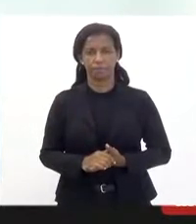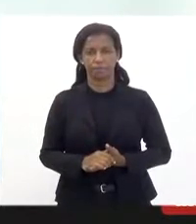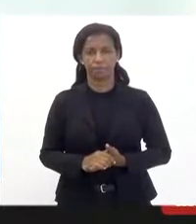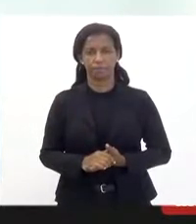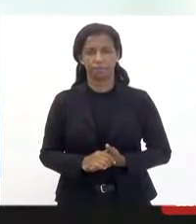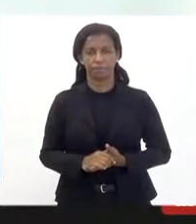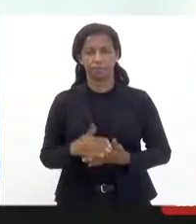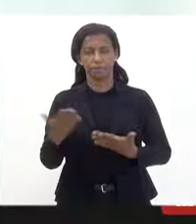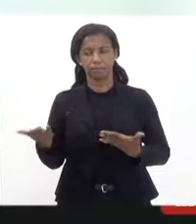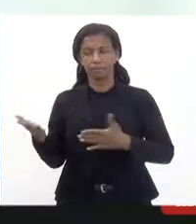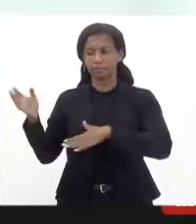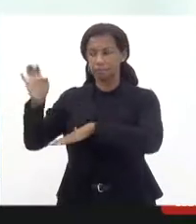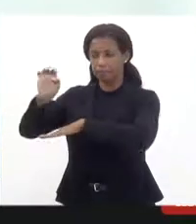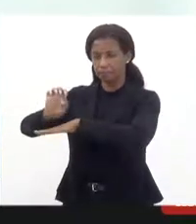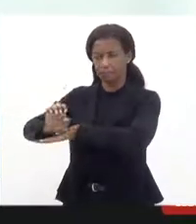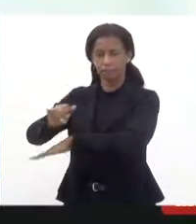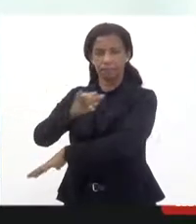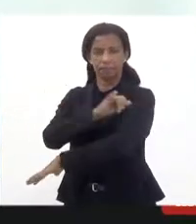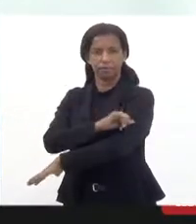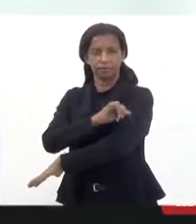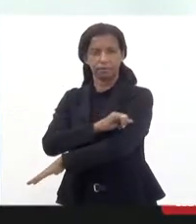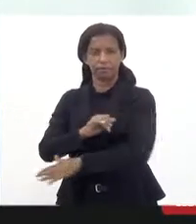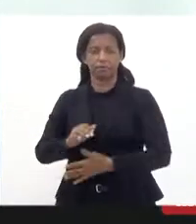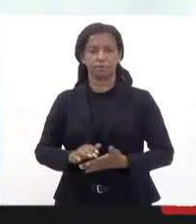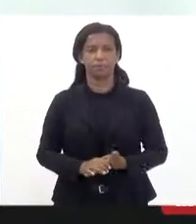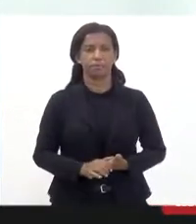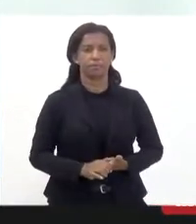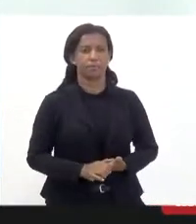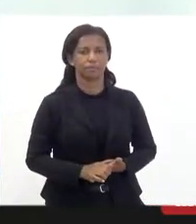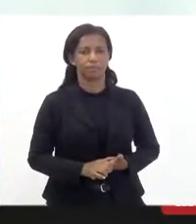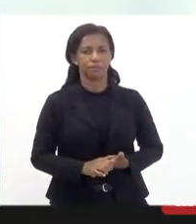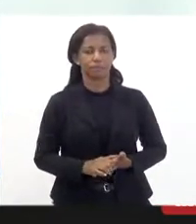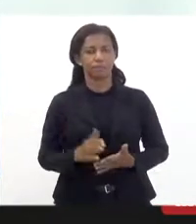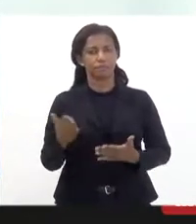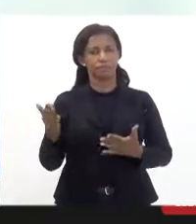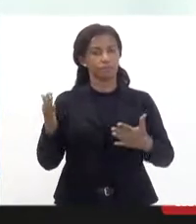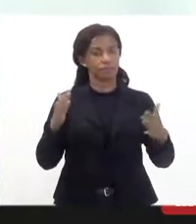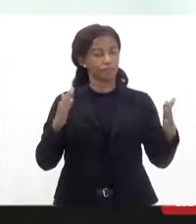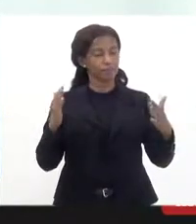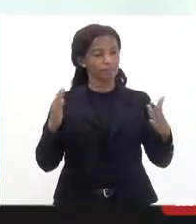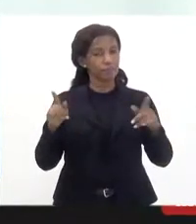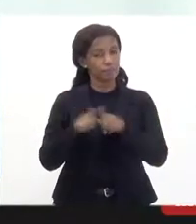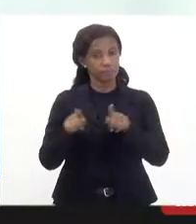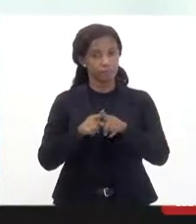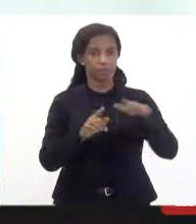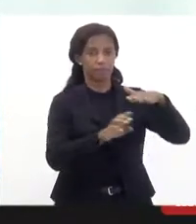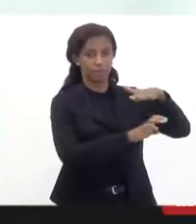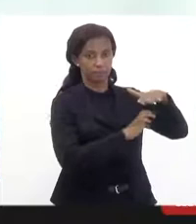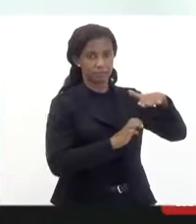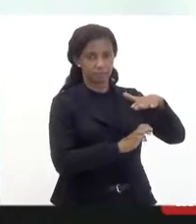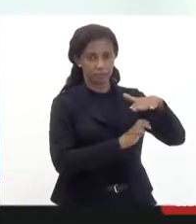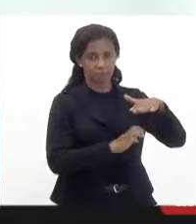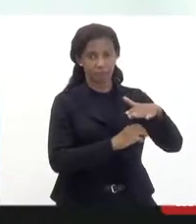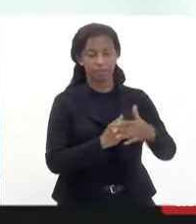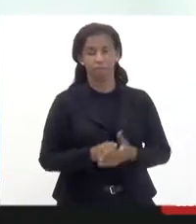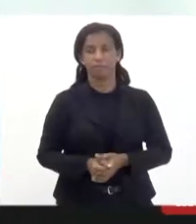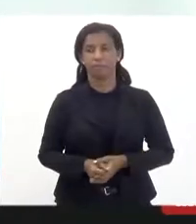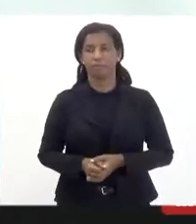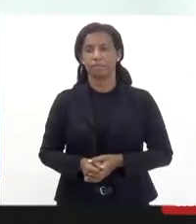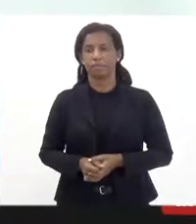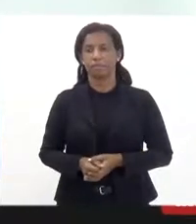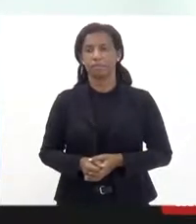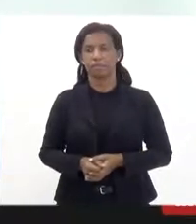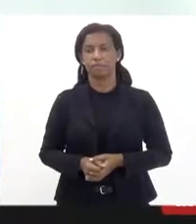tanto para o Estado do Rio de Janeiro, tanto para as concessionárias,